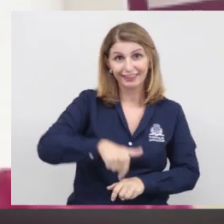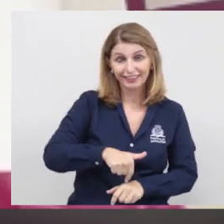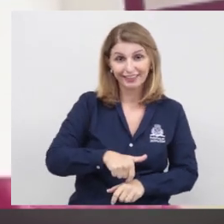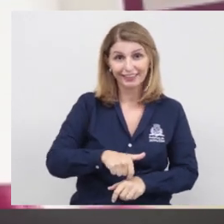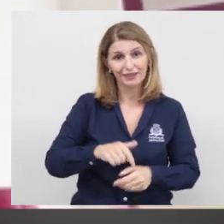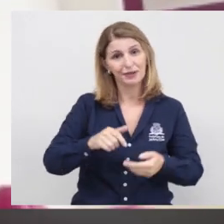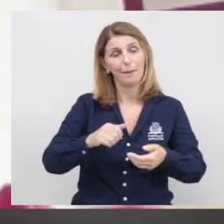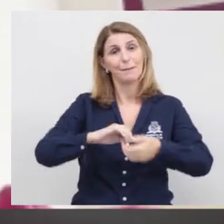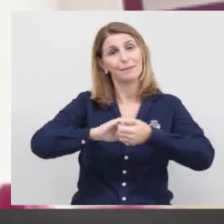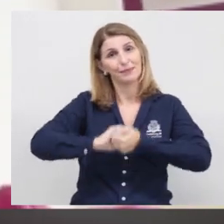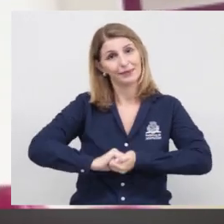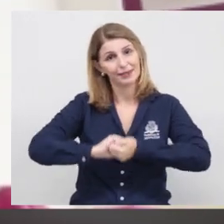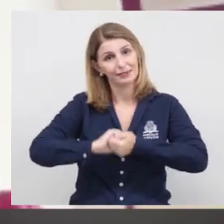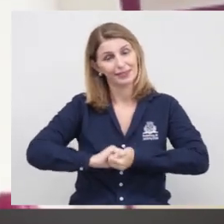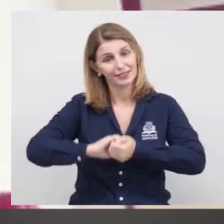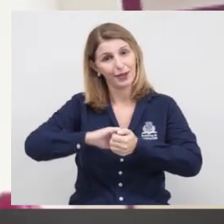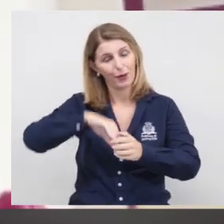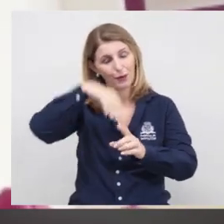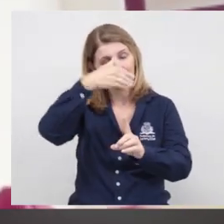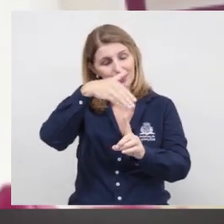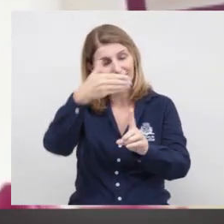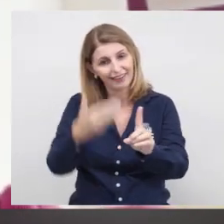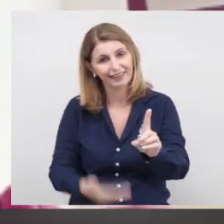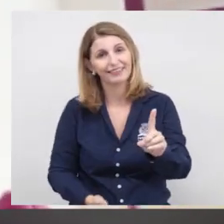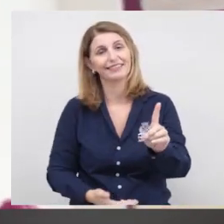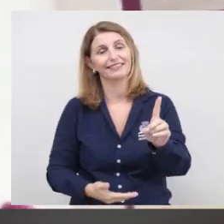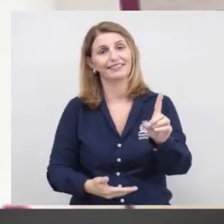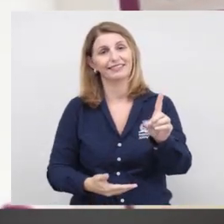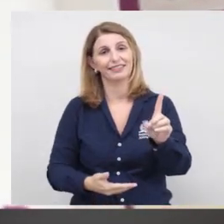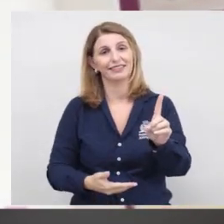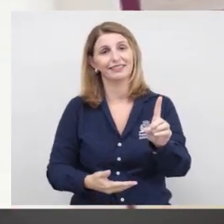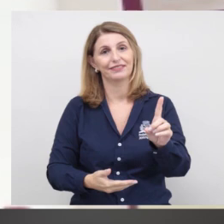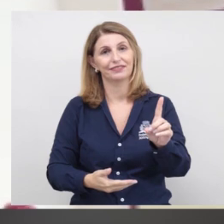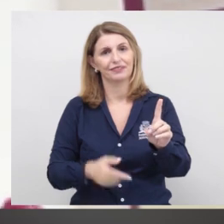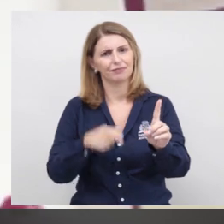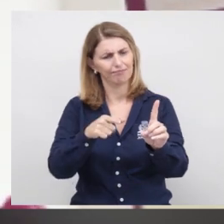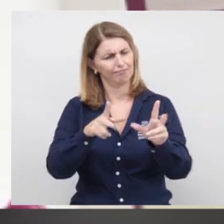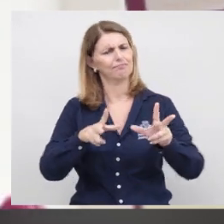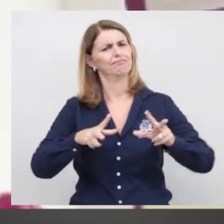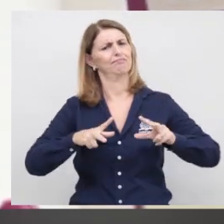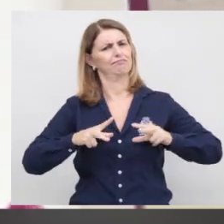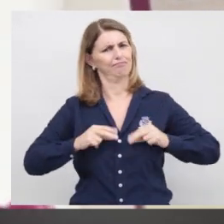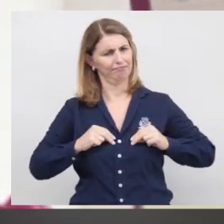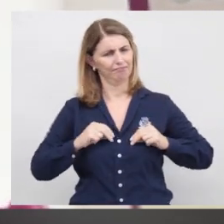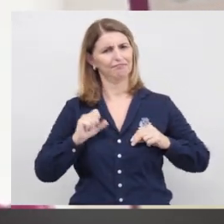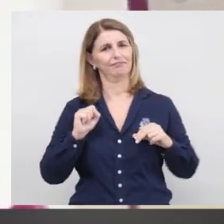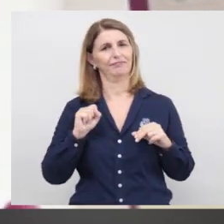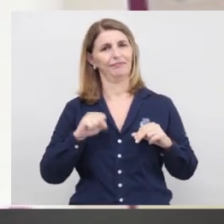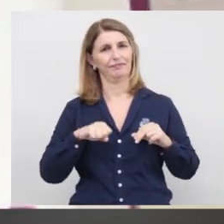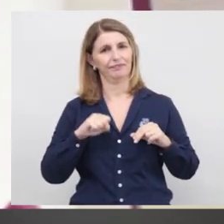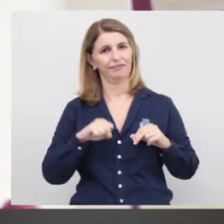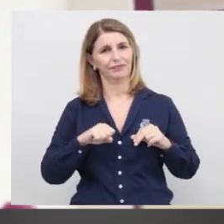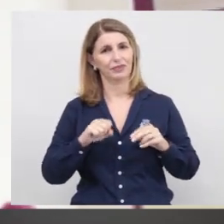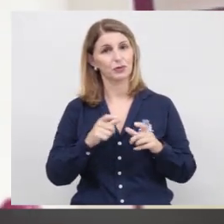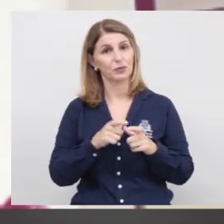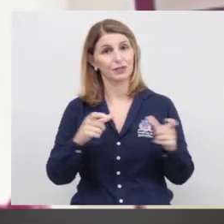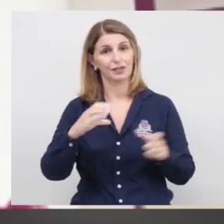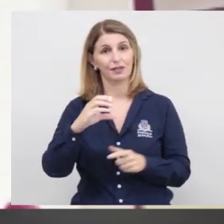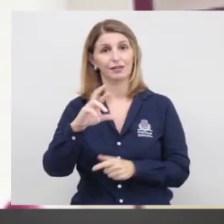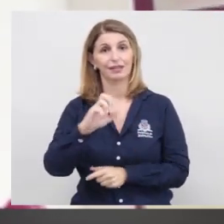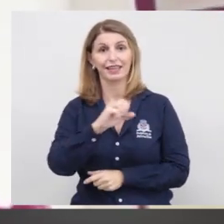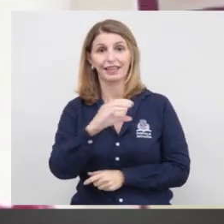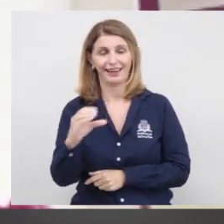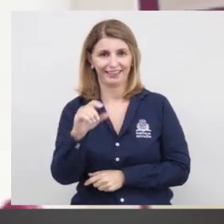tô passando aqui parabenizar por essa homenagem que você está recebendo por sinal Homenagem mais que merecida